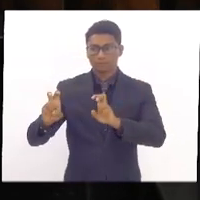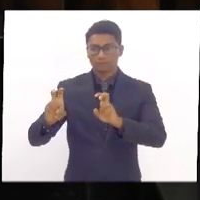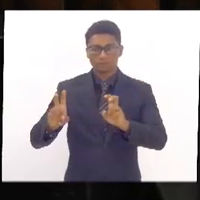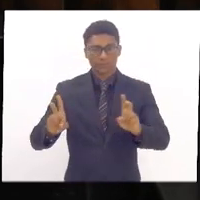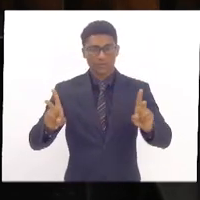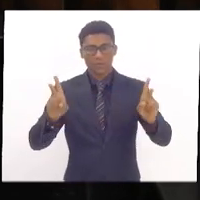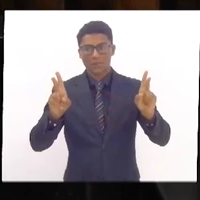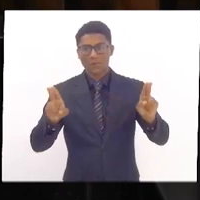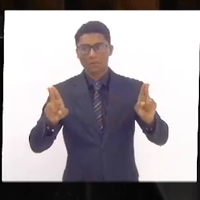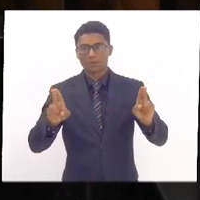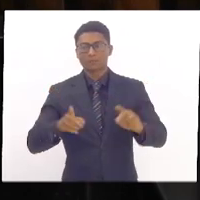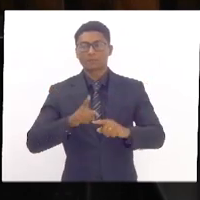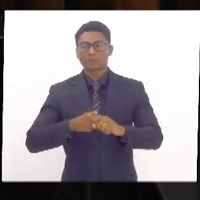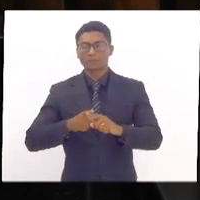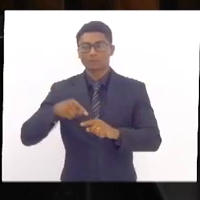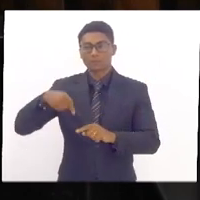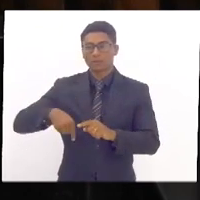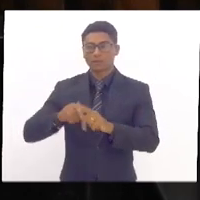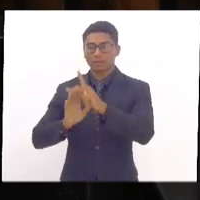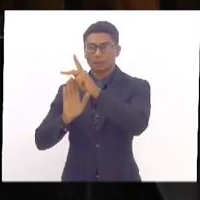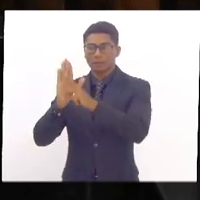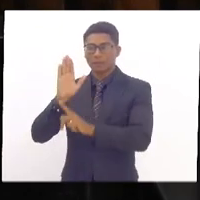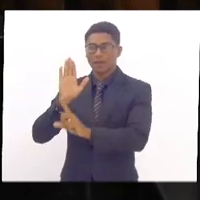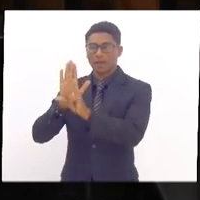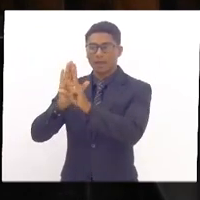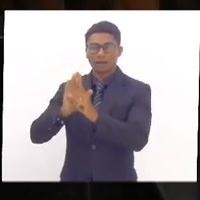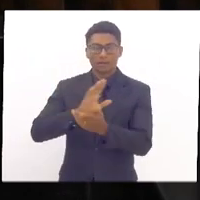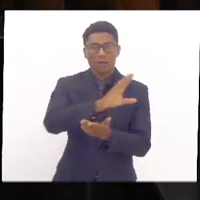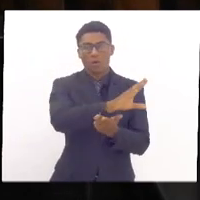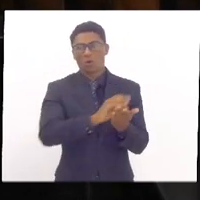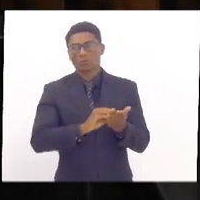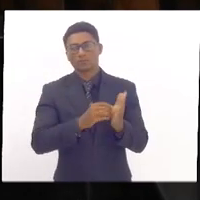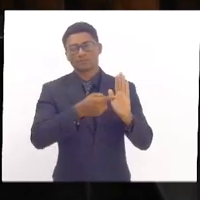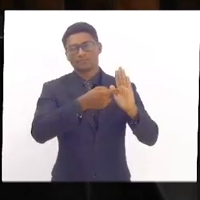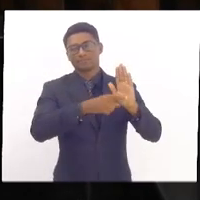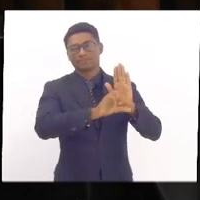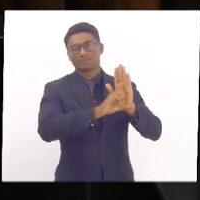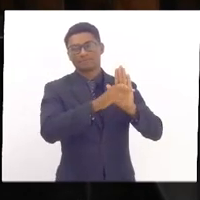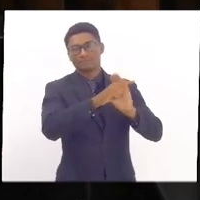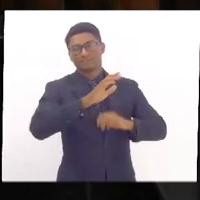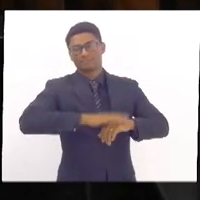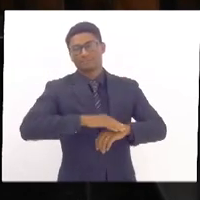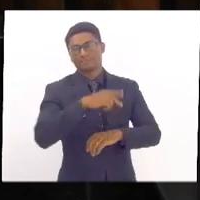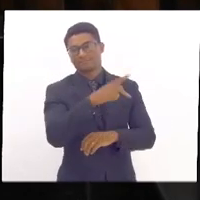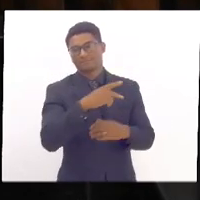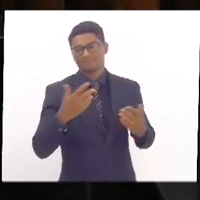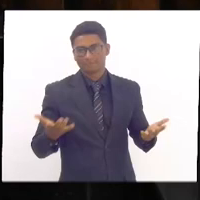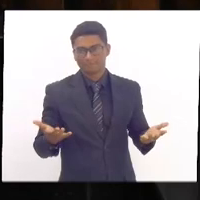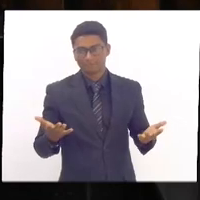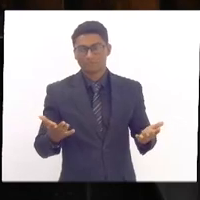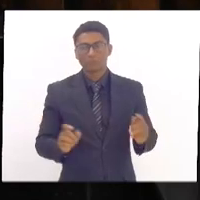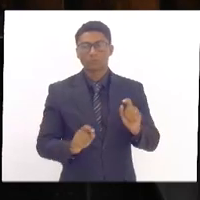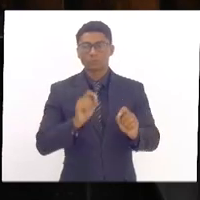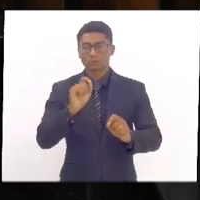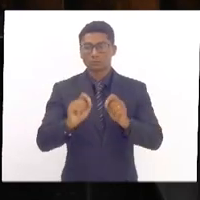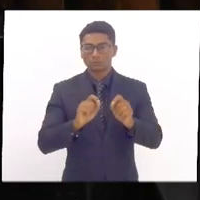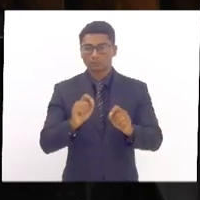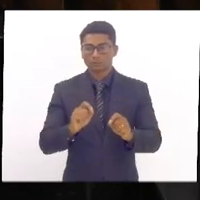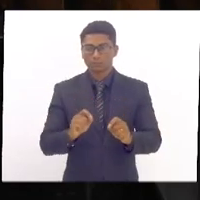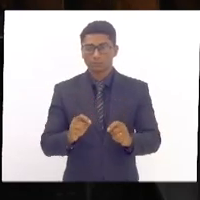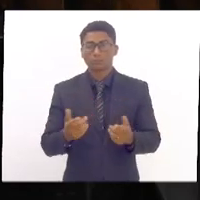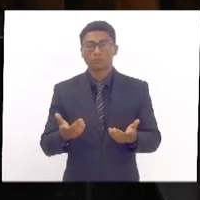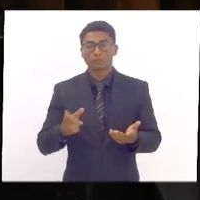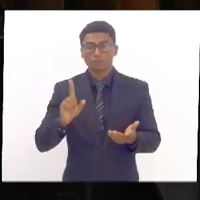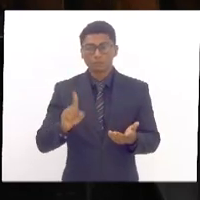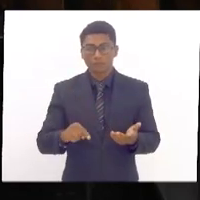porque a projeto de lei daqui copiou a de lá. Institui plano facultativo, contributivo